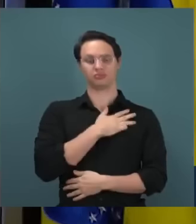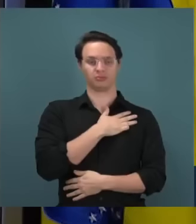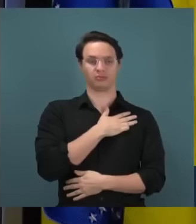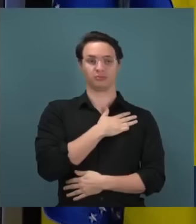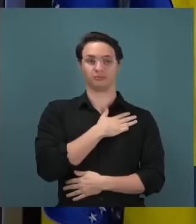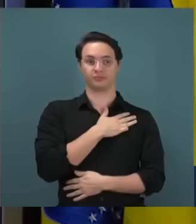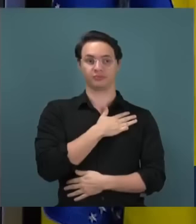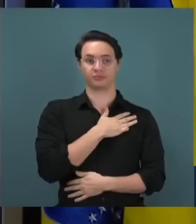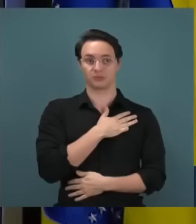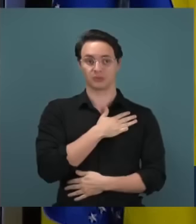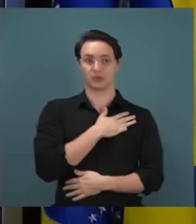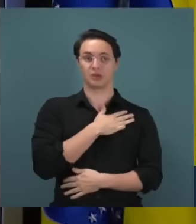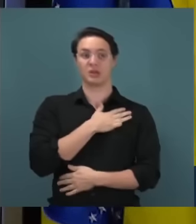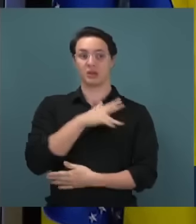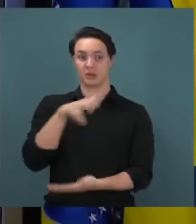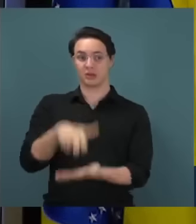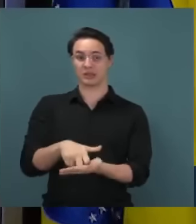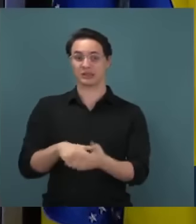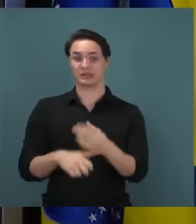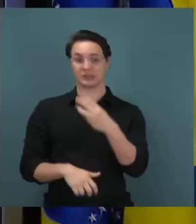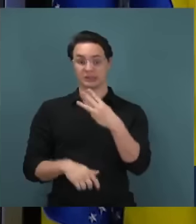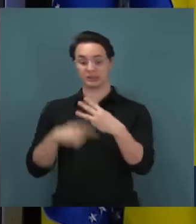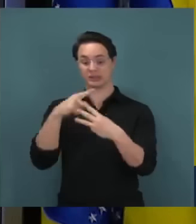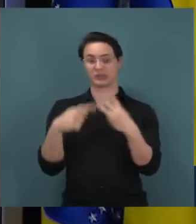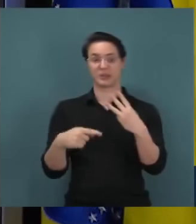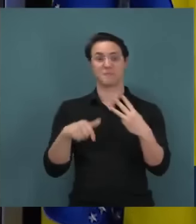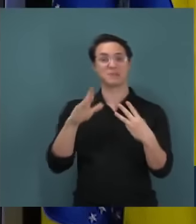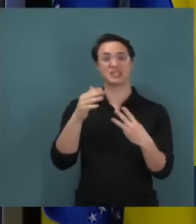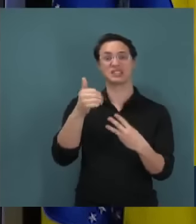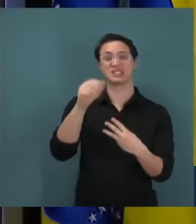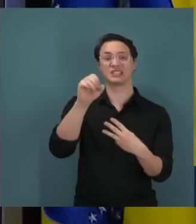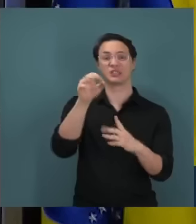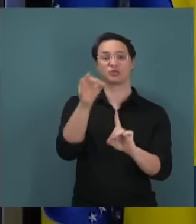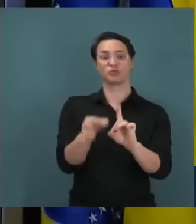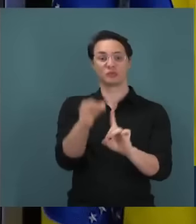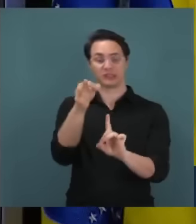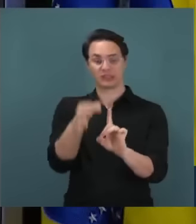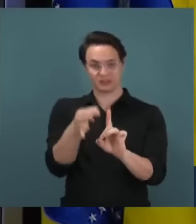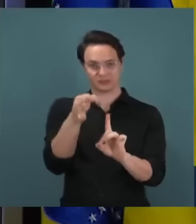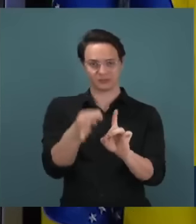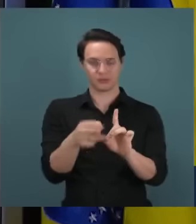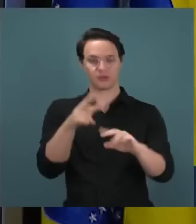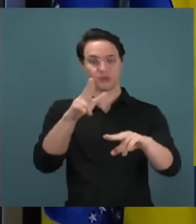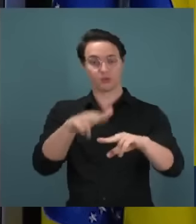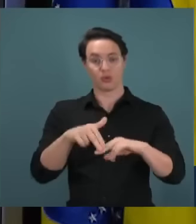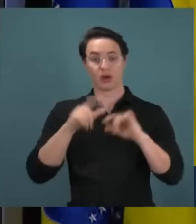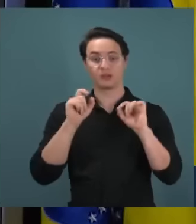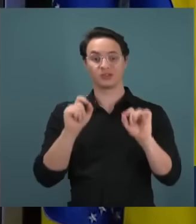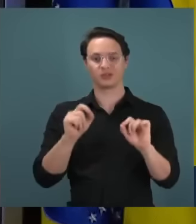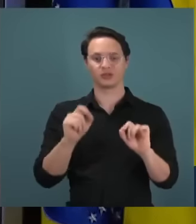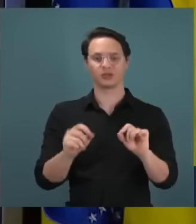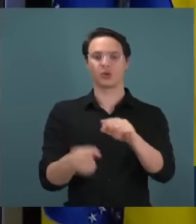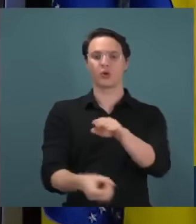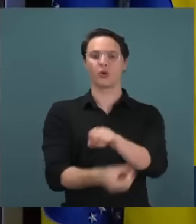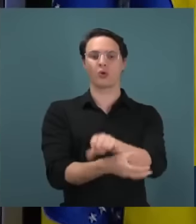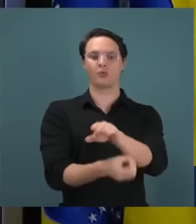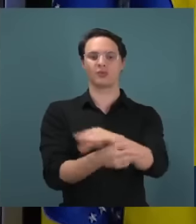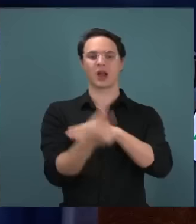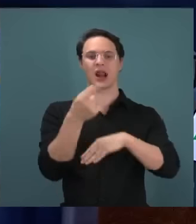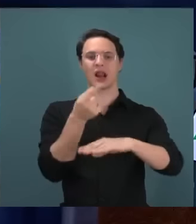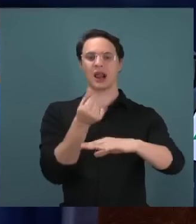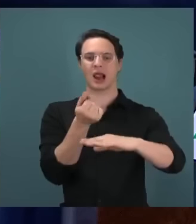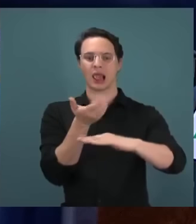foi condenado em 3 instâncias por mais de 10 juízes, por corrupção e lavagem de dinheiro. Foi